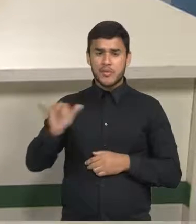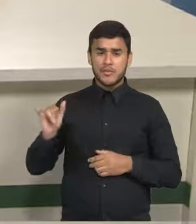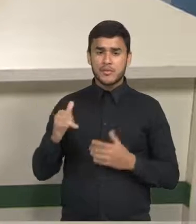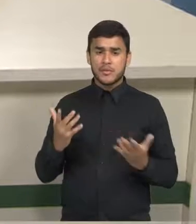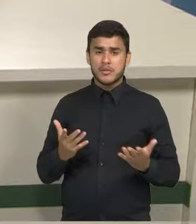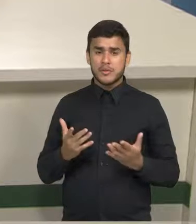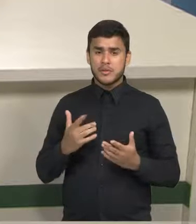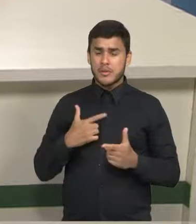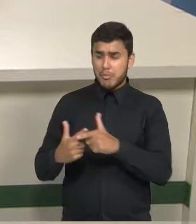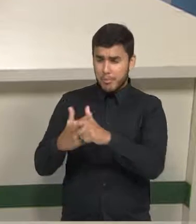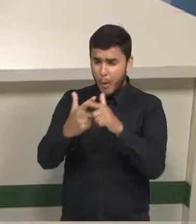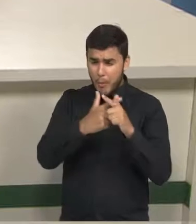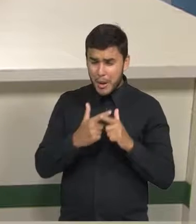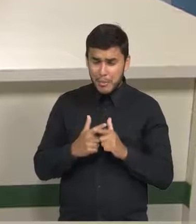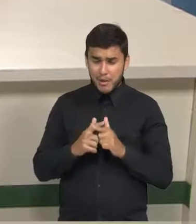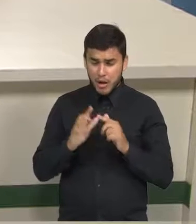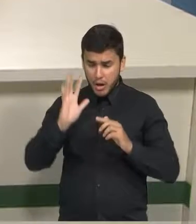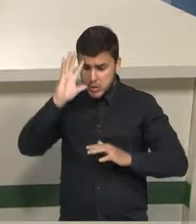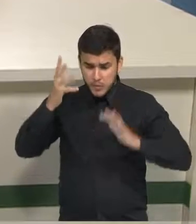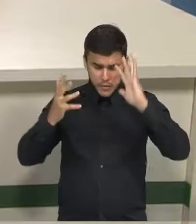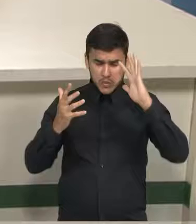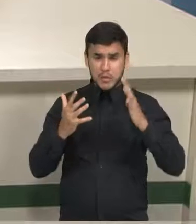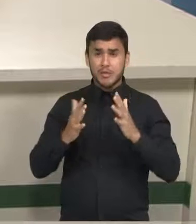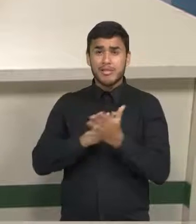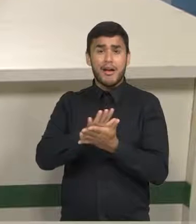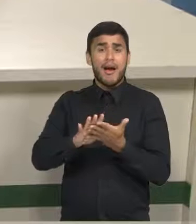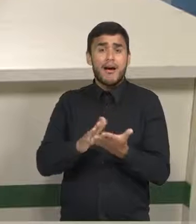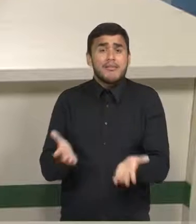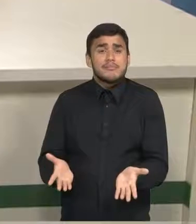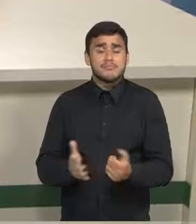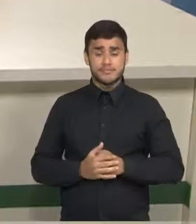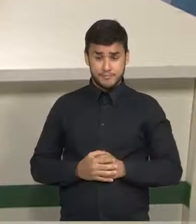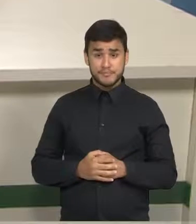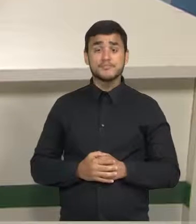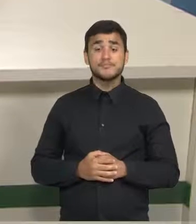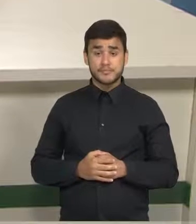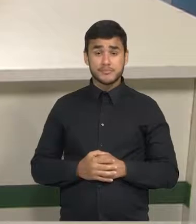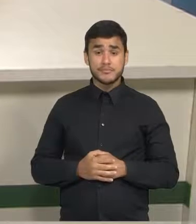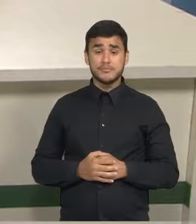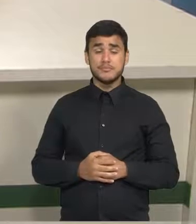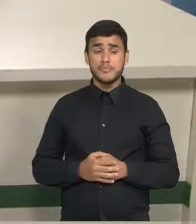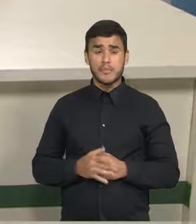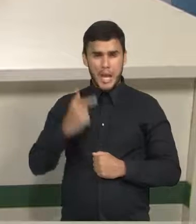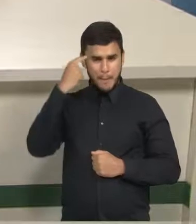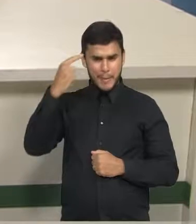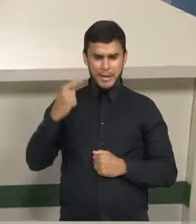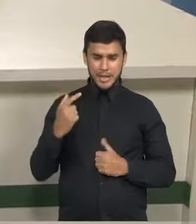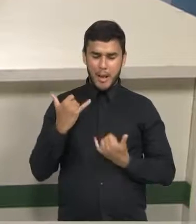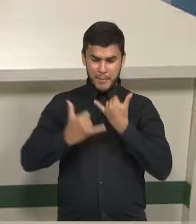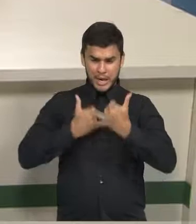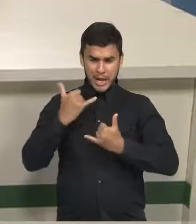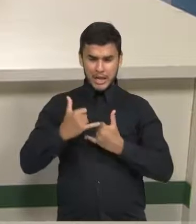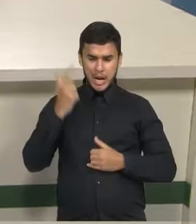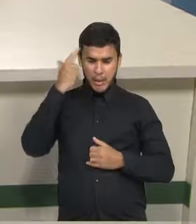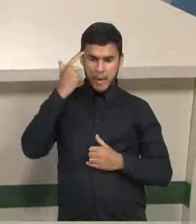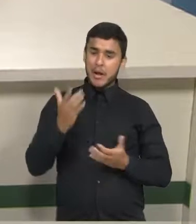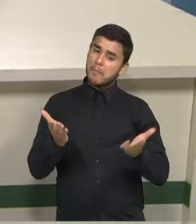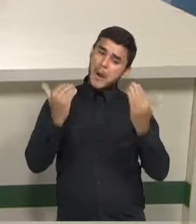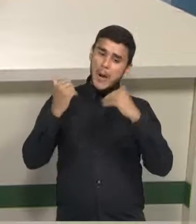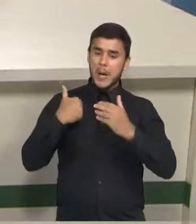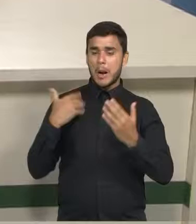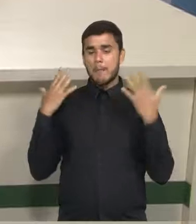Ministério, levar para um passeio de barco? Bem provável. Hã? Porque Na lagoa. o